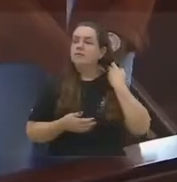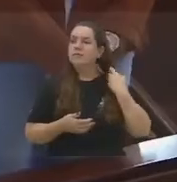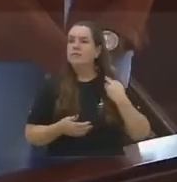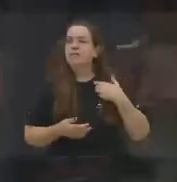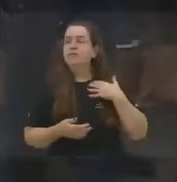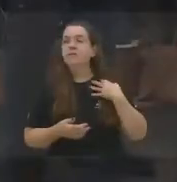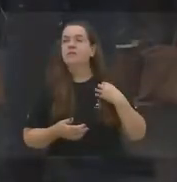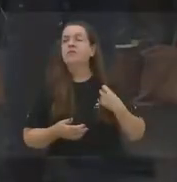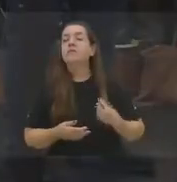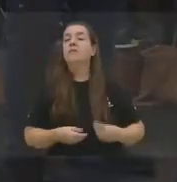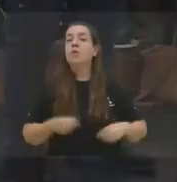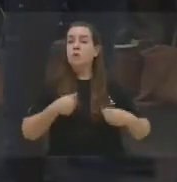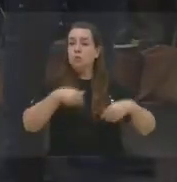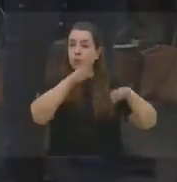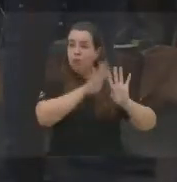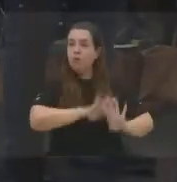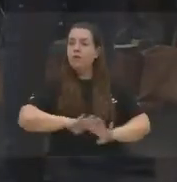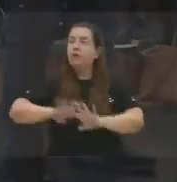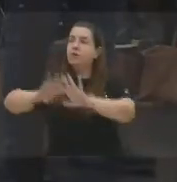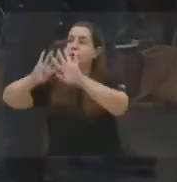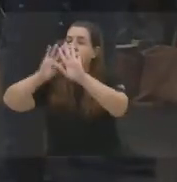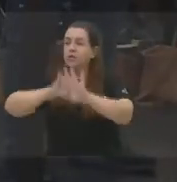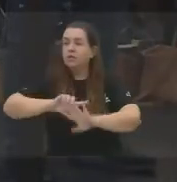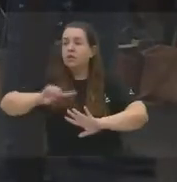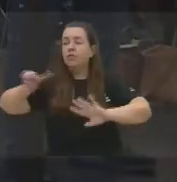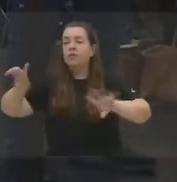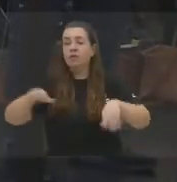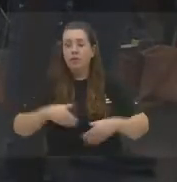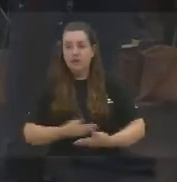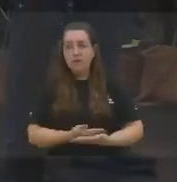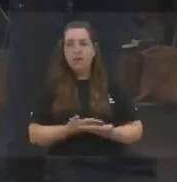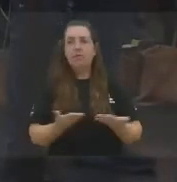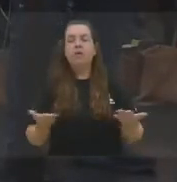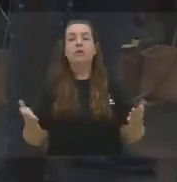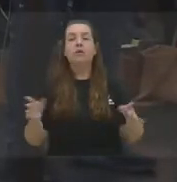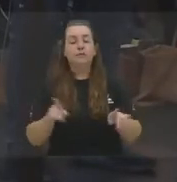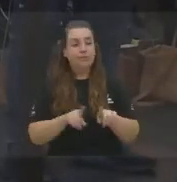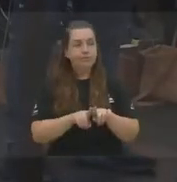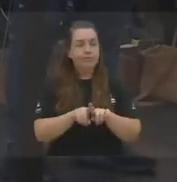Eu confesso a Deus e a vós,